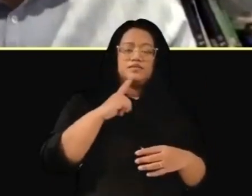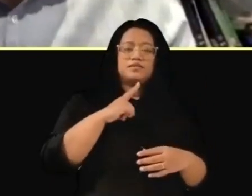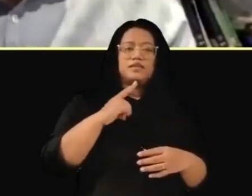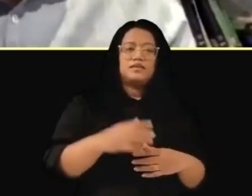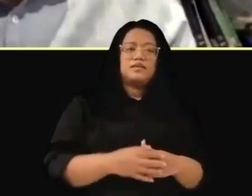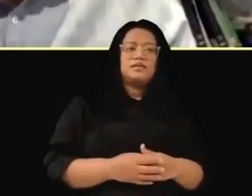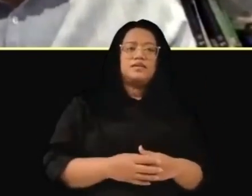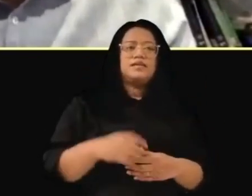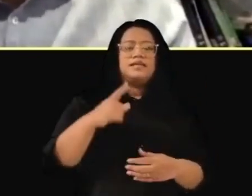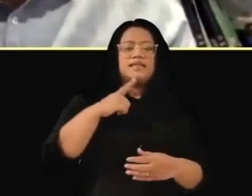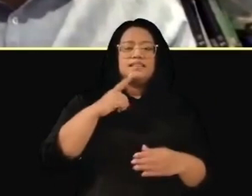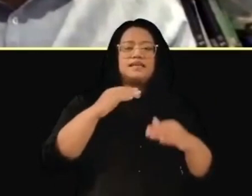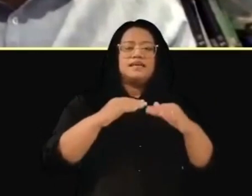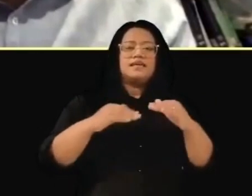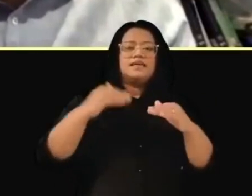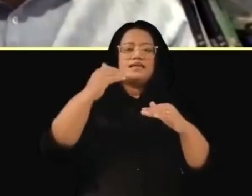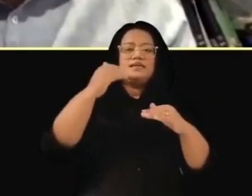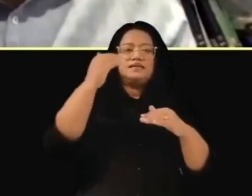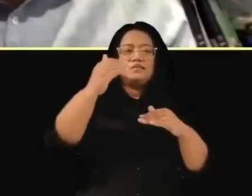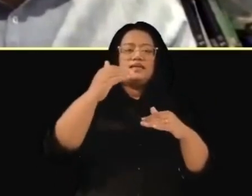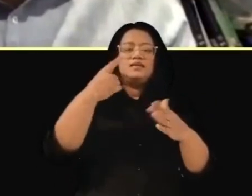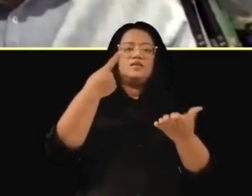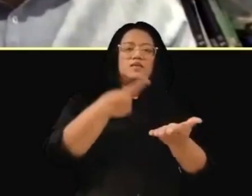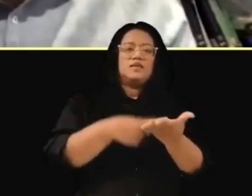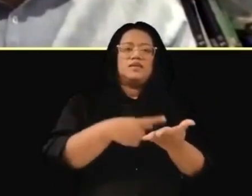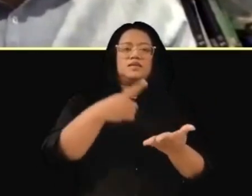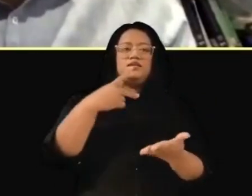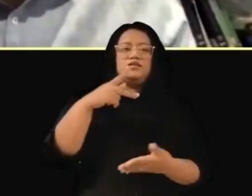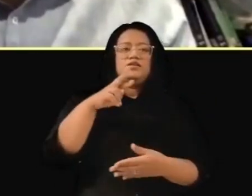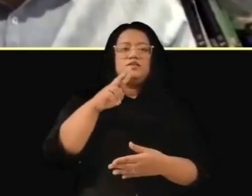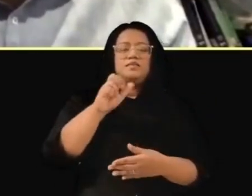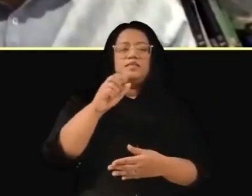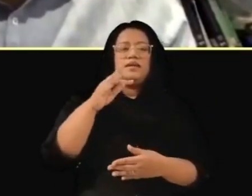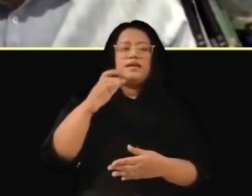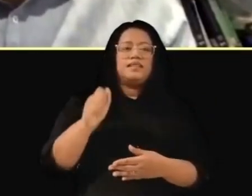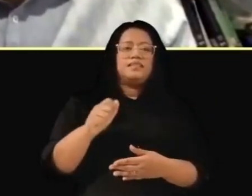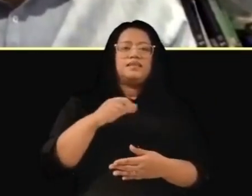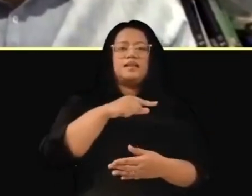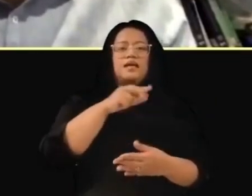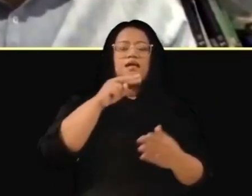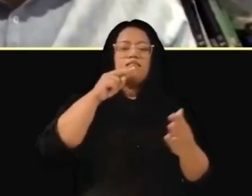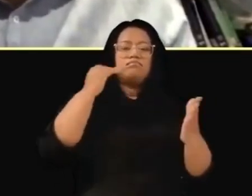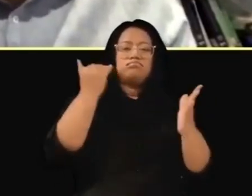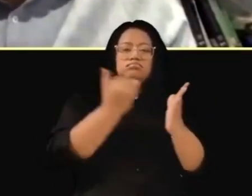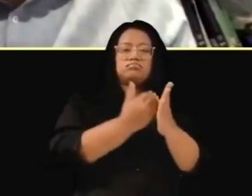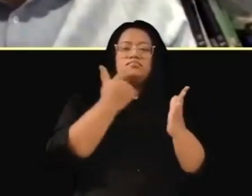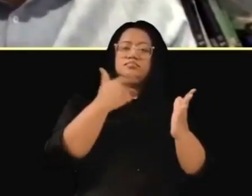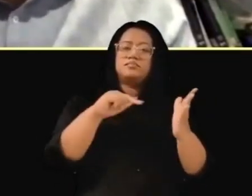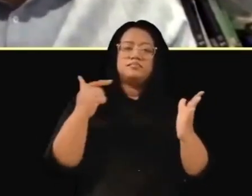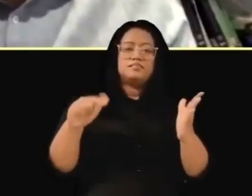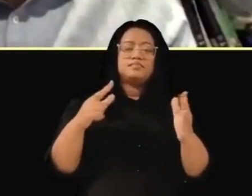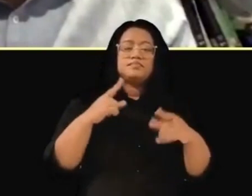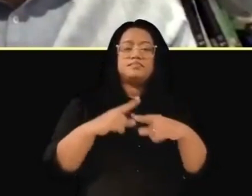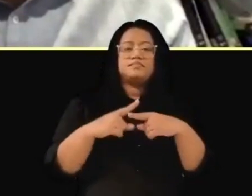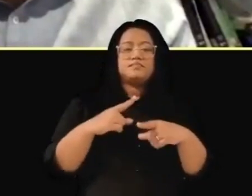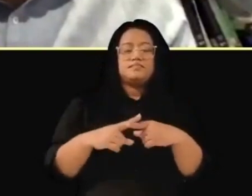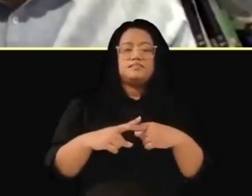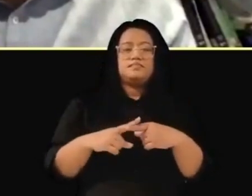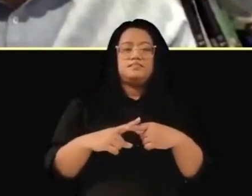do Mercosul, temos o Tratado do Prata, nenhuma dessas instâncias foi observada, porque, evidentemente,